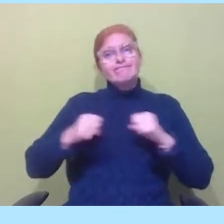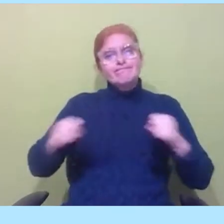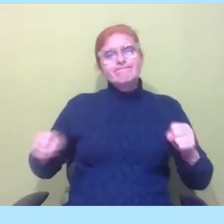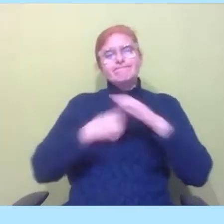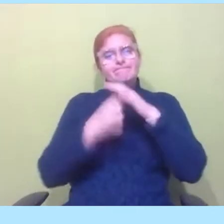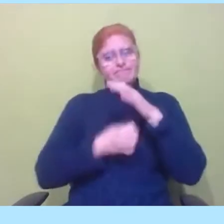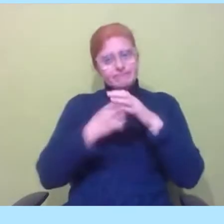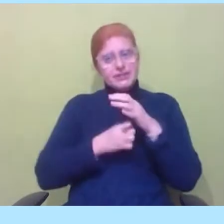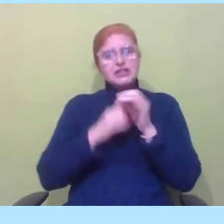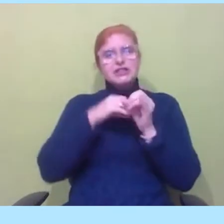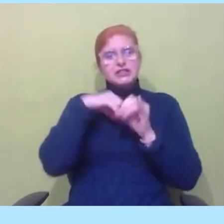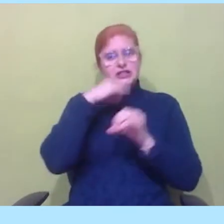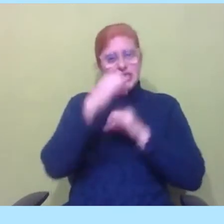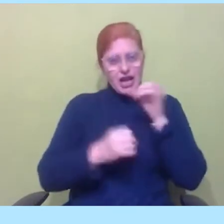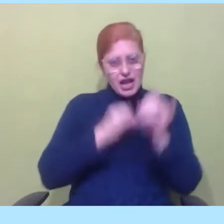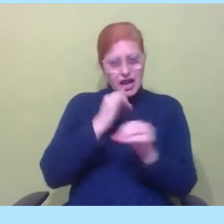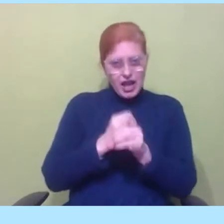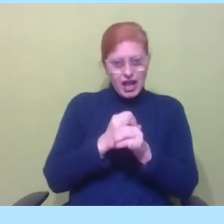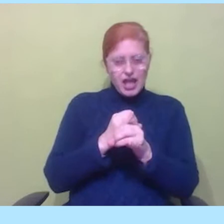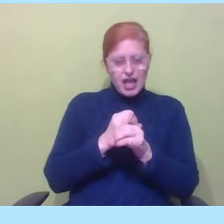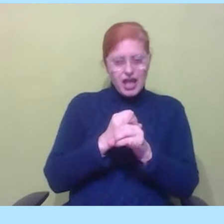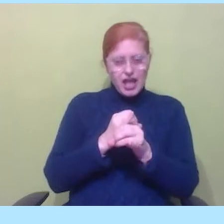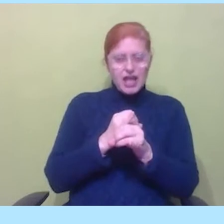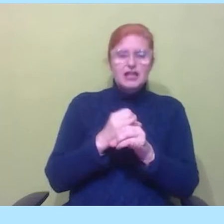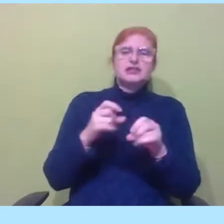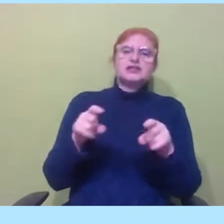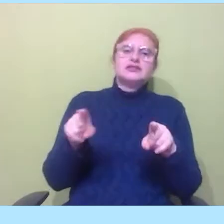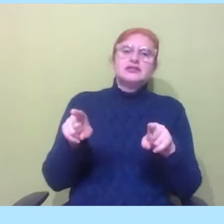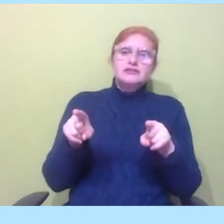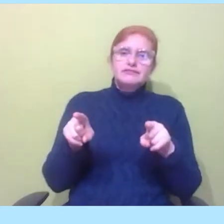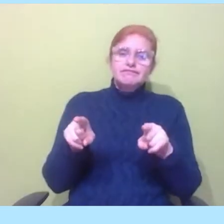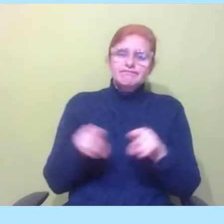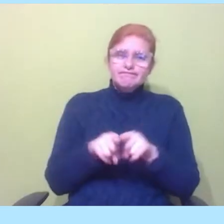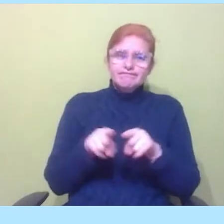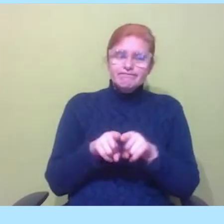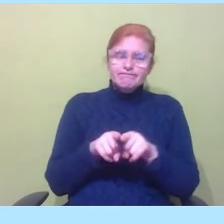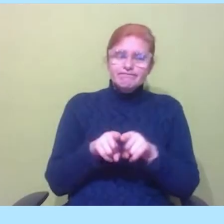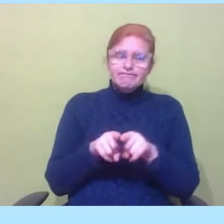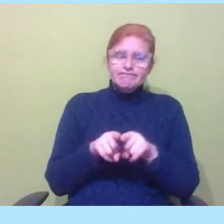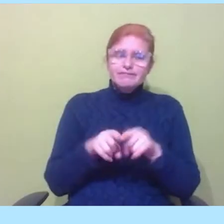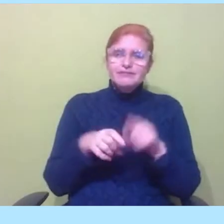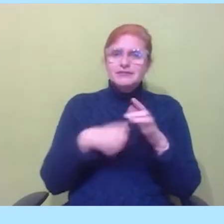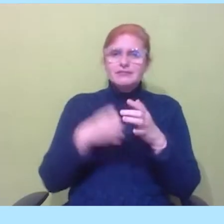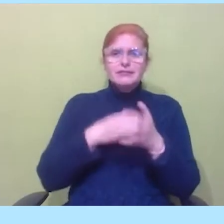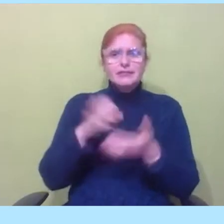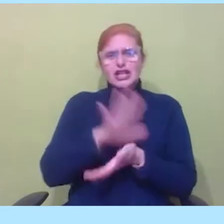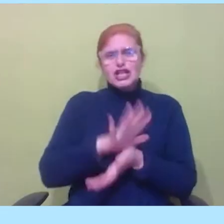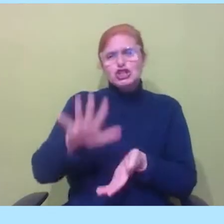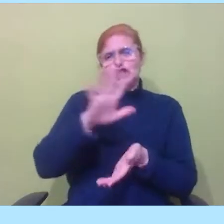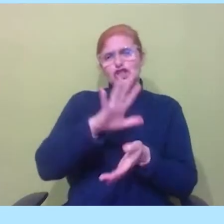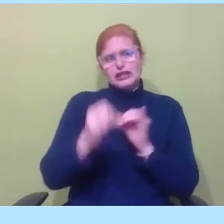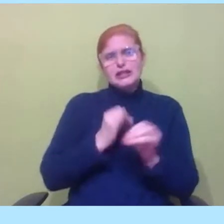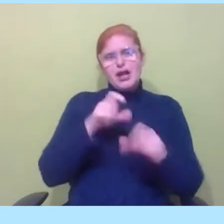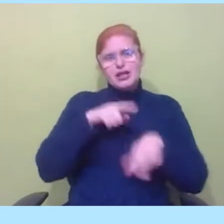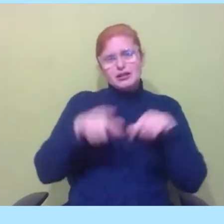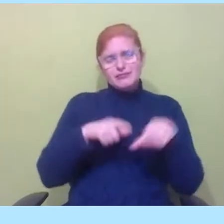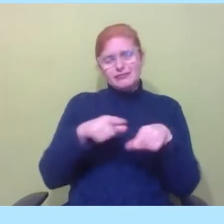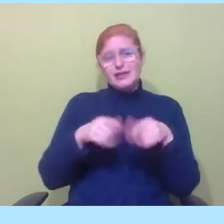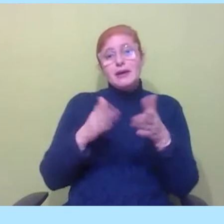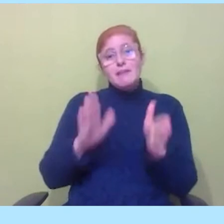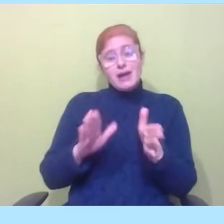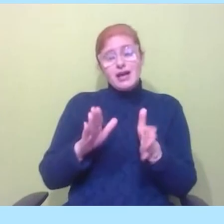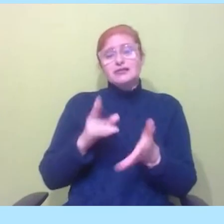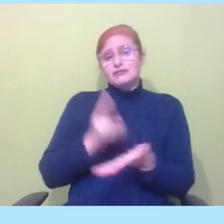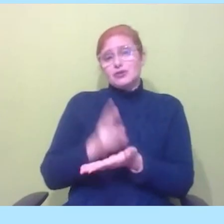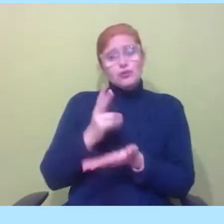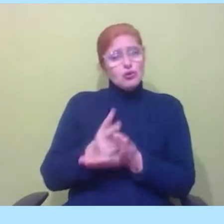de internet, e seguimos, né? Seguimos sobrevivendo porque já sobrevivemos, né? Como diria a Bruna Cury. Vou